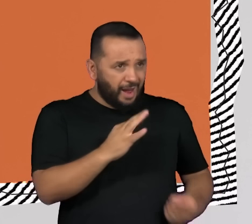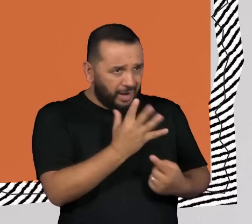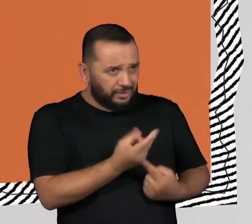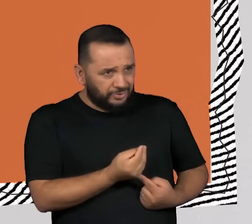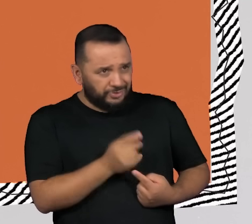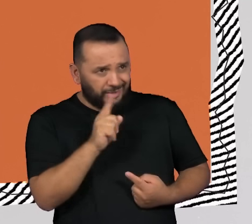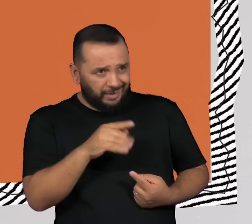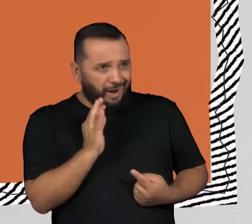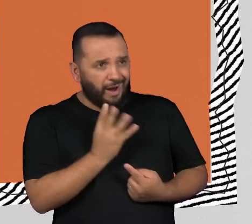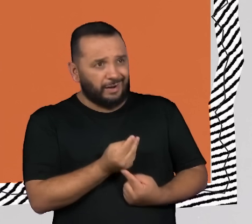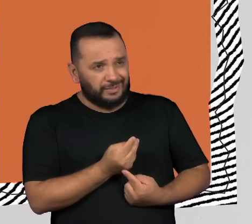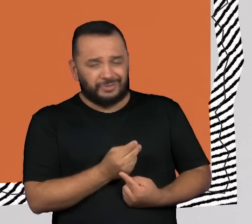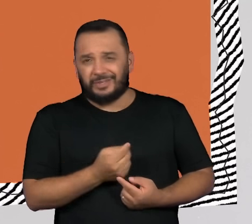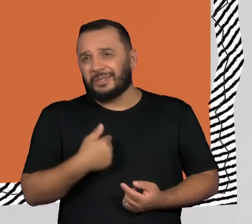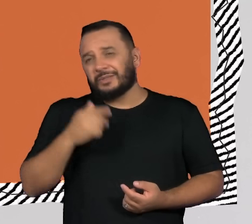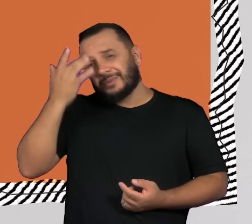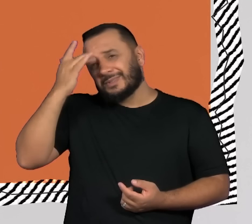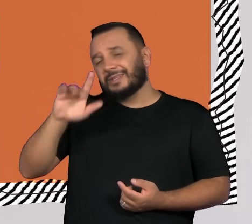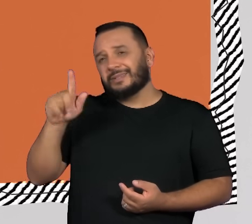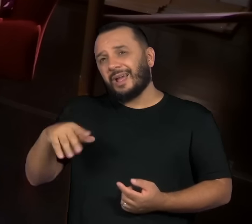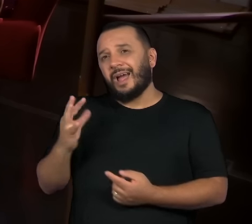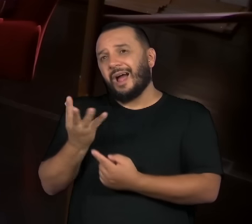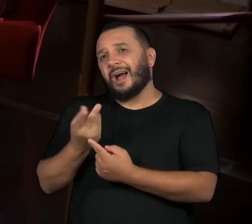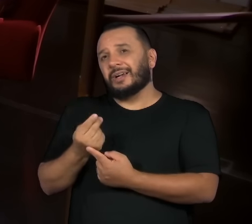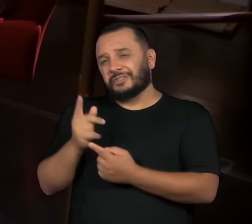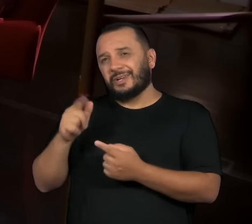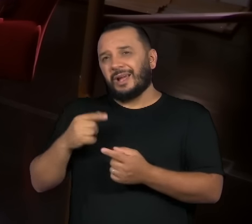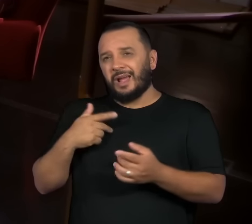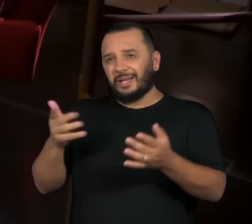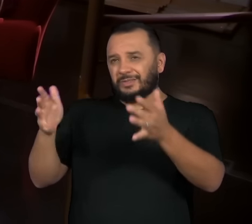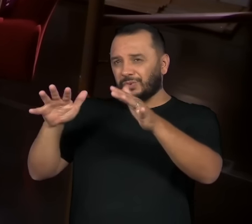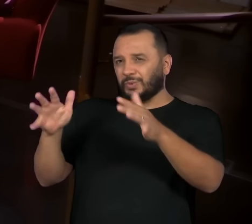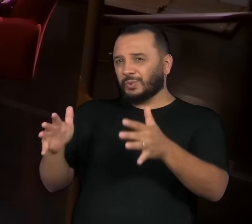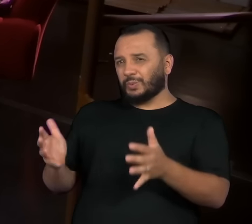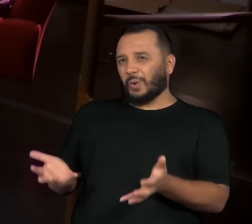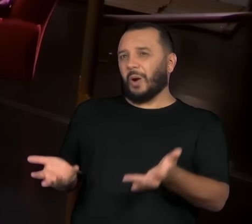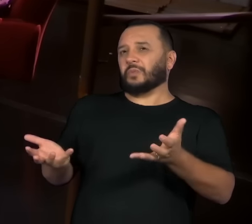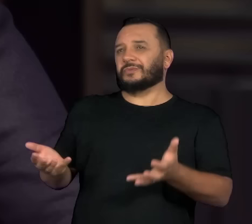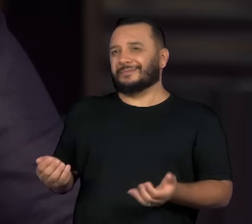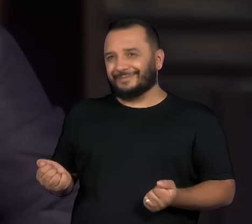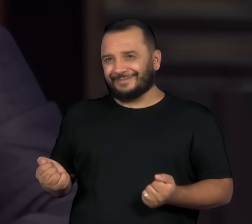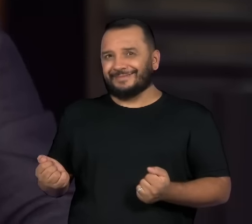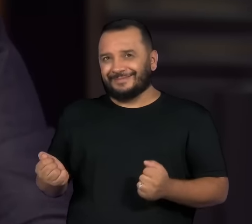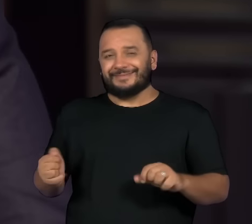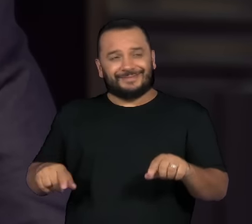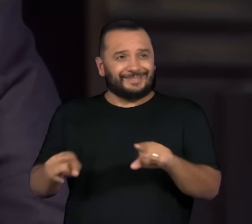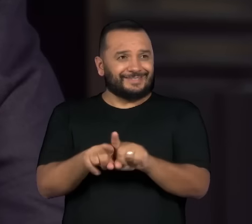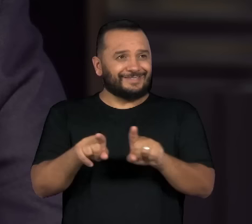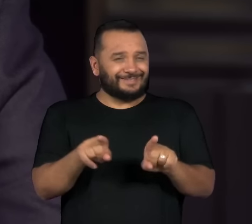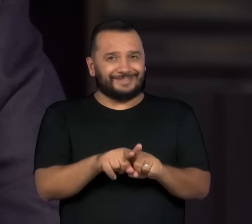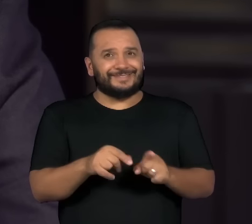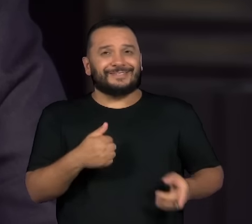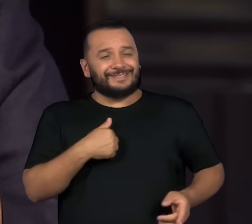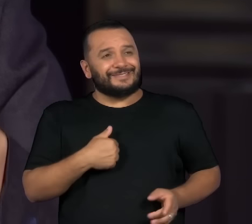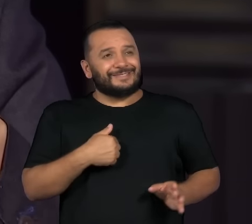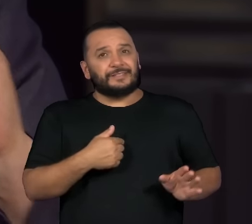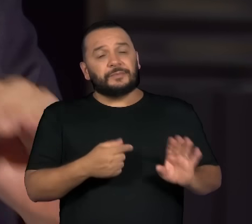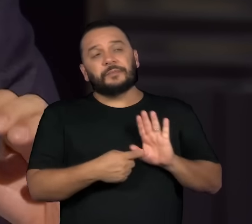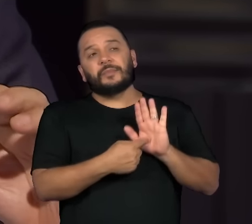tudo arte, né? Eu não sei se é exatamente é sensual. É sensual, é muito sensual e como o próprio nome